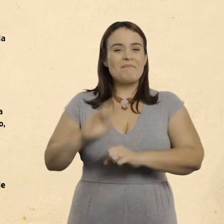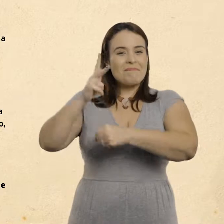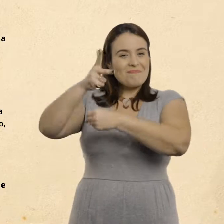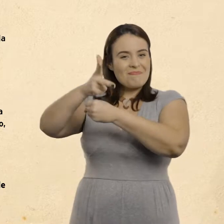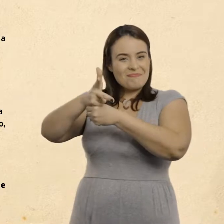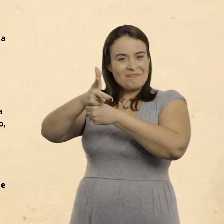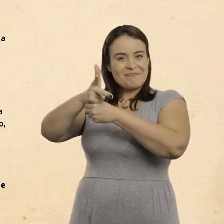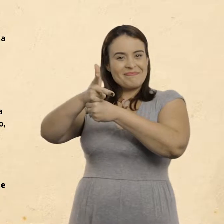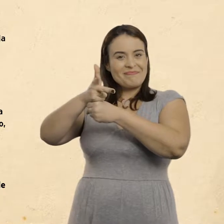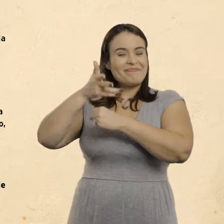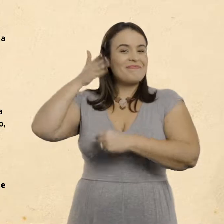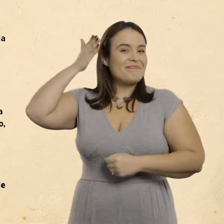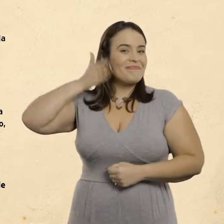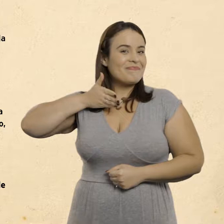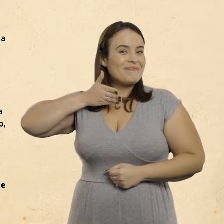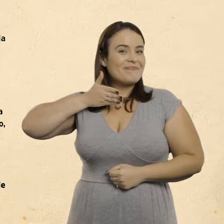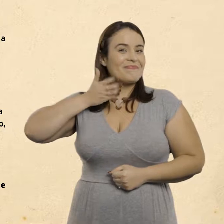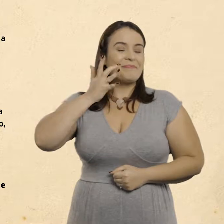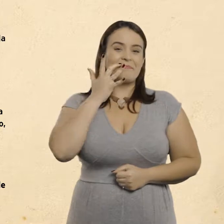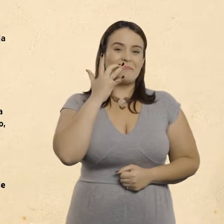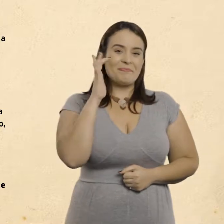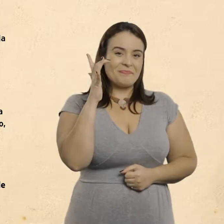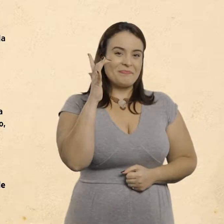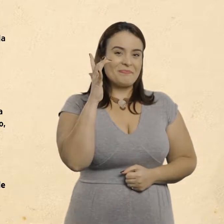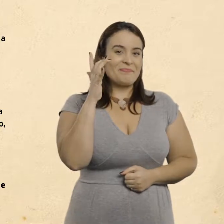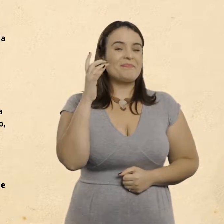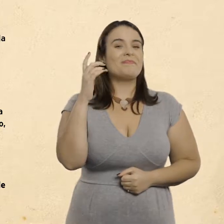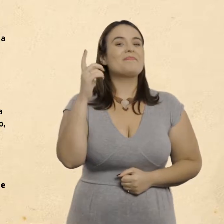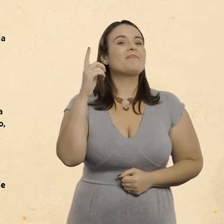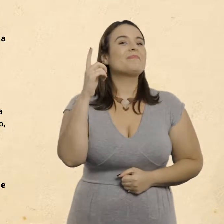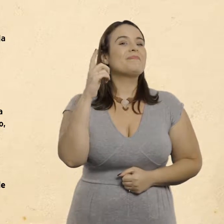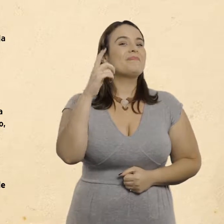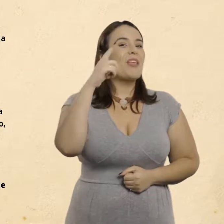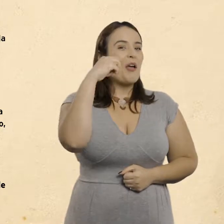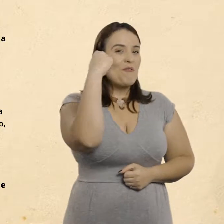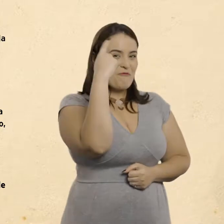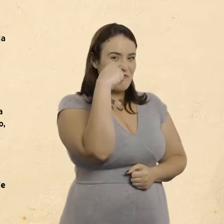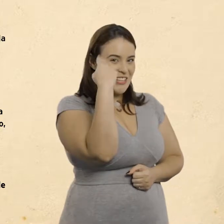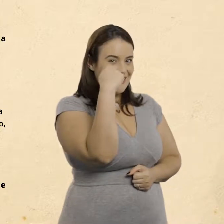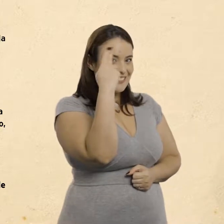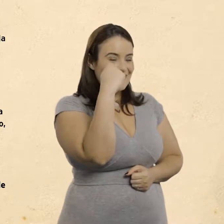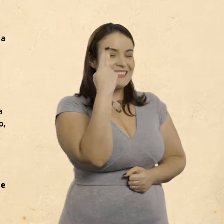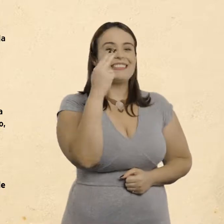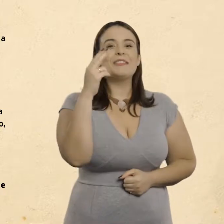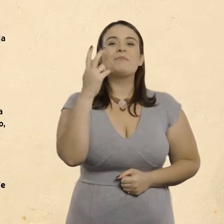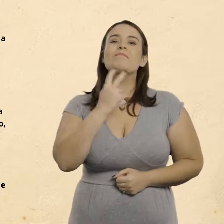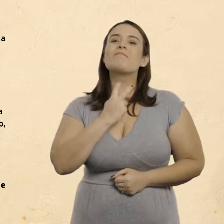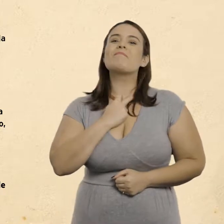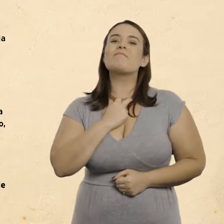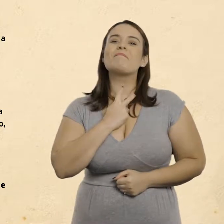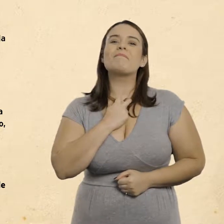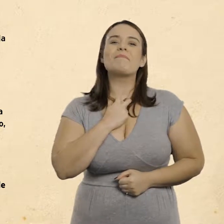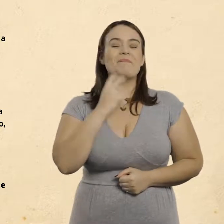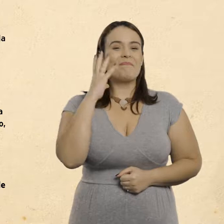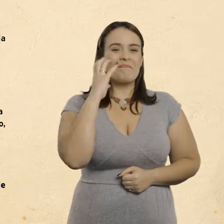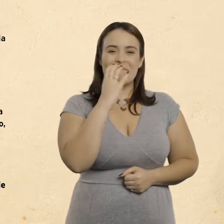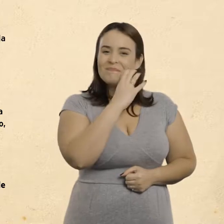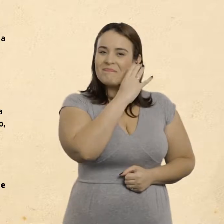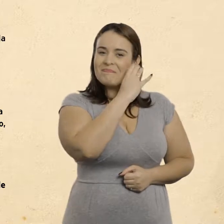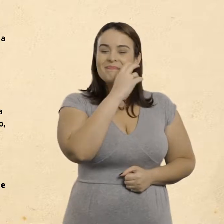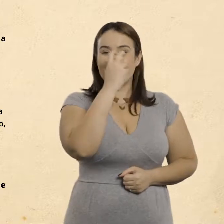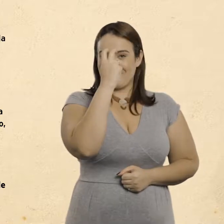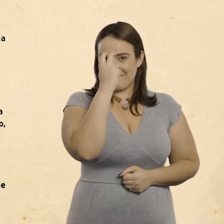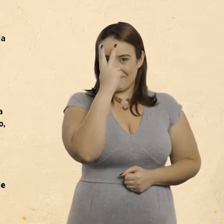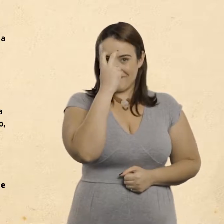Viana. Captação e edição, Saulo Tomé. Meg Miranda, Felipe Vasconcelos Viana, Paulo